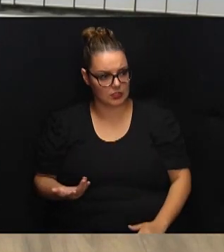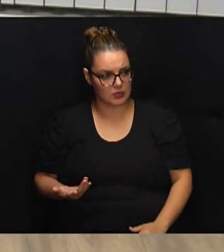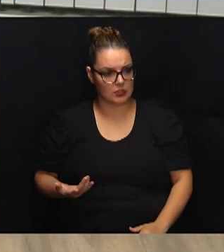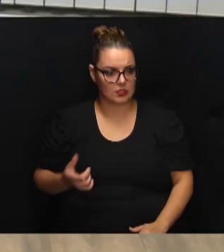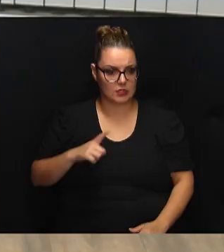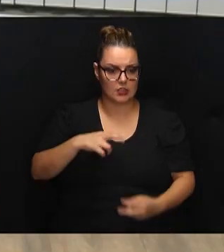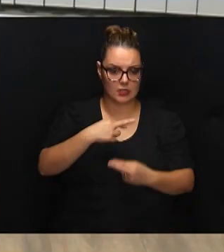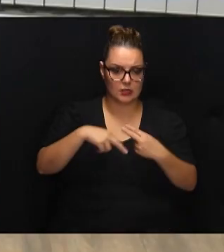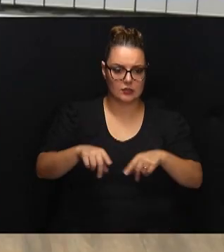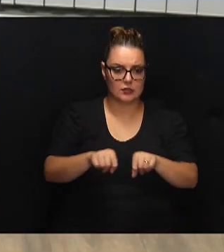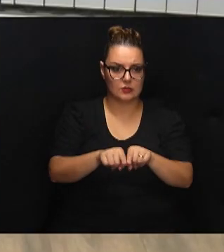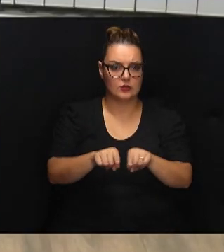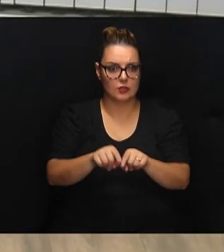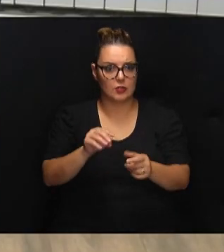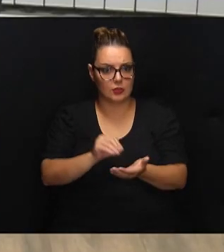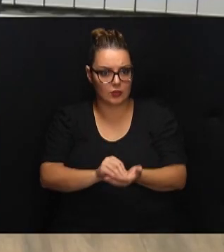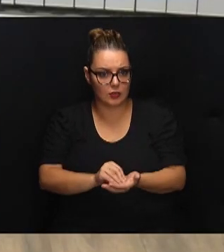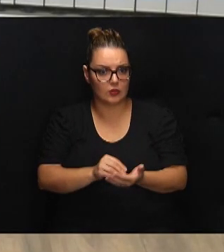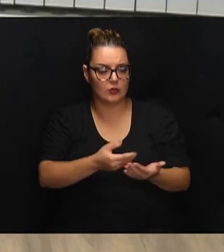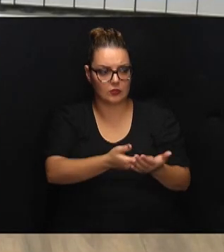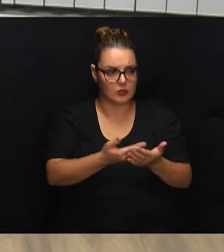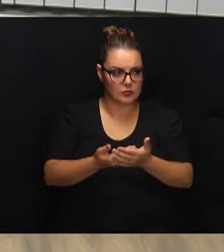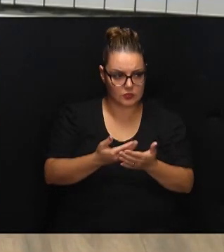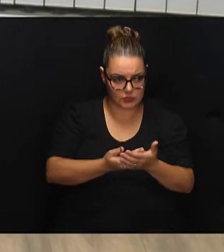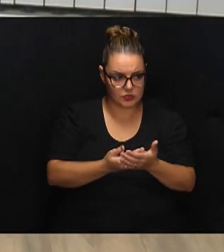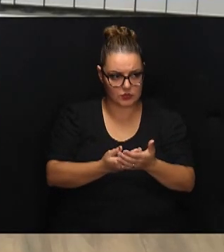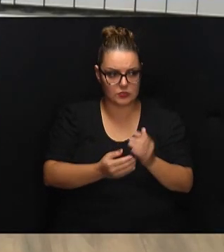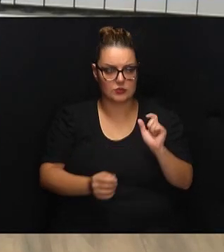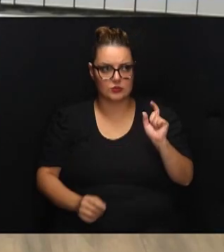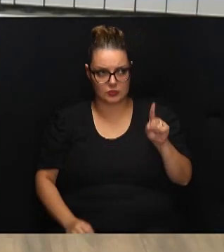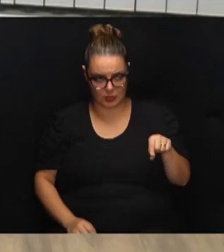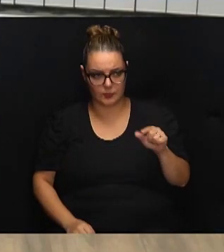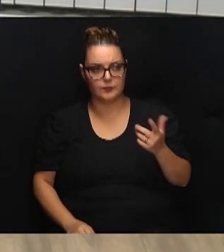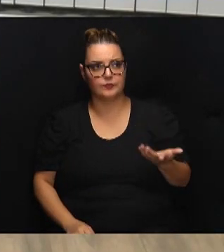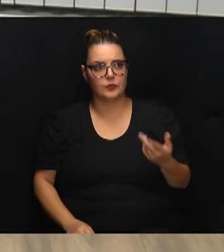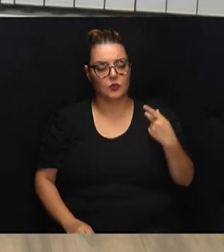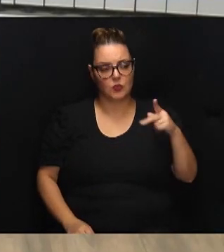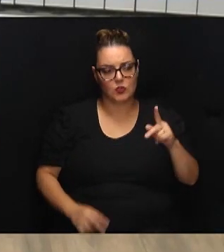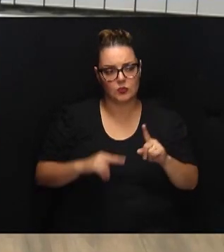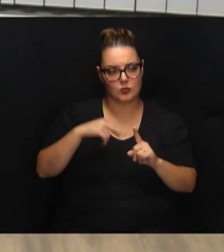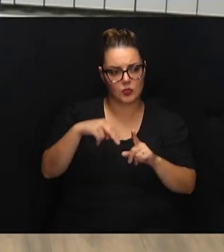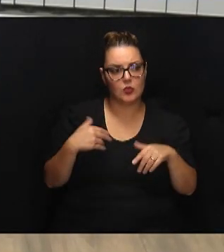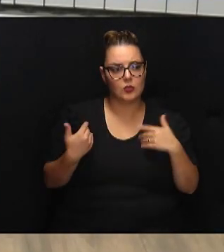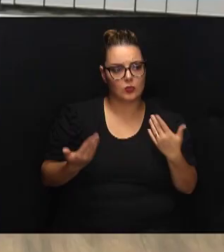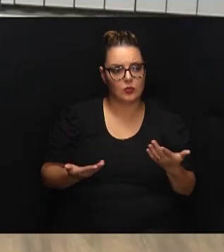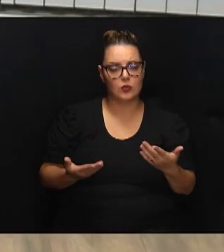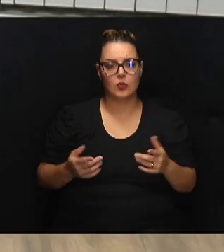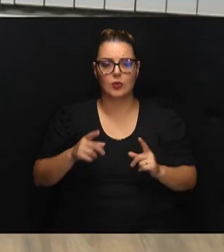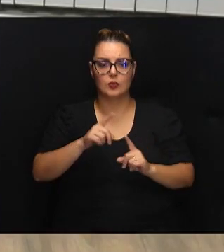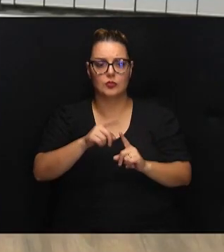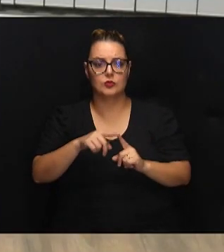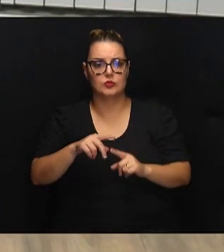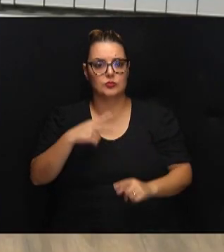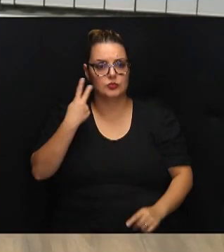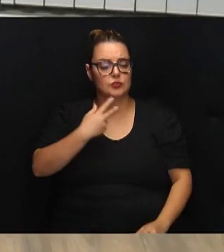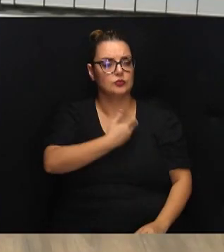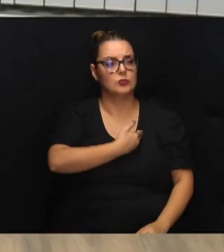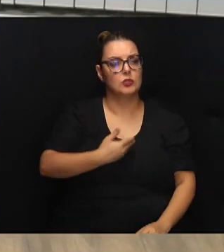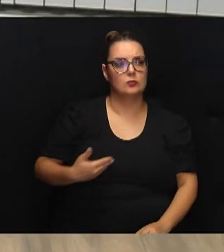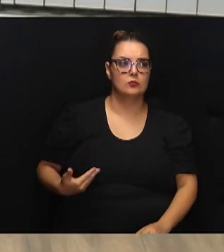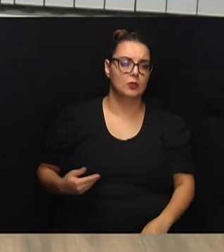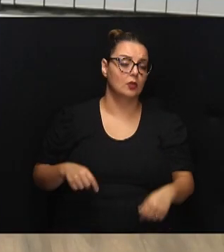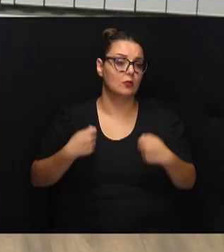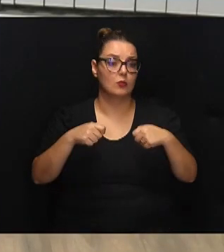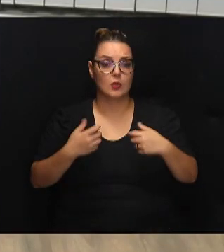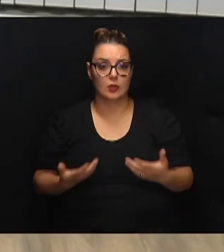ver também com a falta de escolaridade, né? No seu ponto de vista, quais os tipos de políticas públicas que deveriam